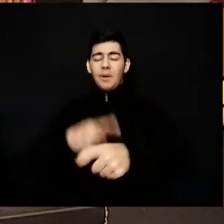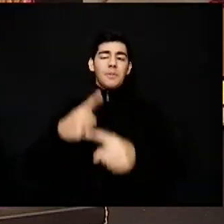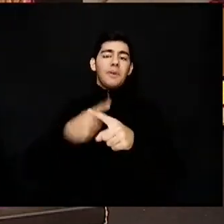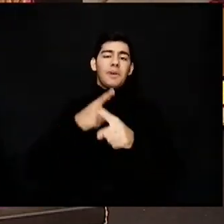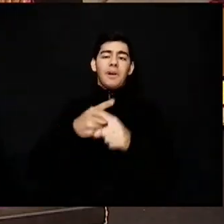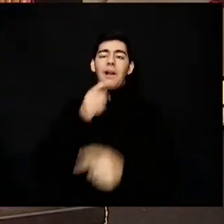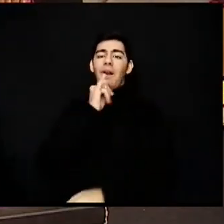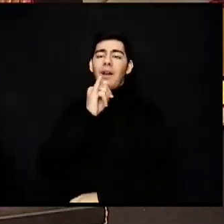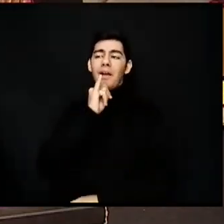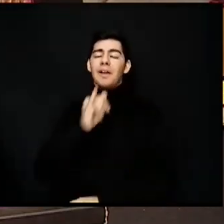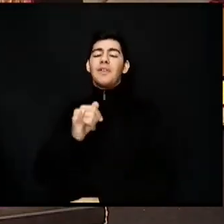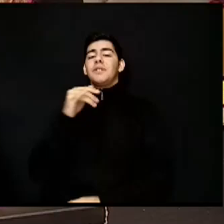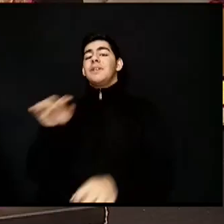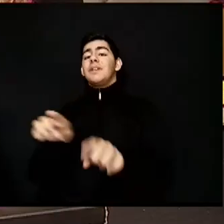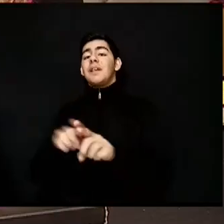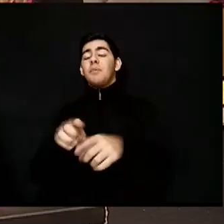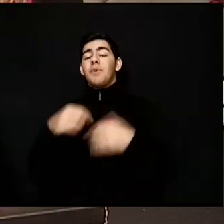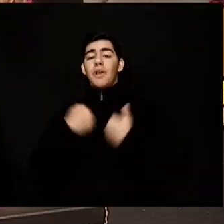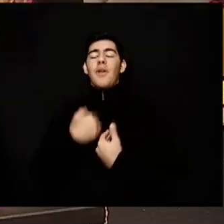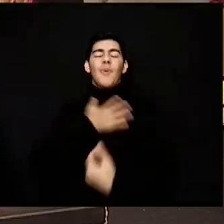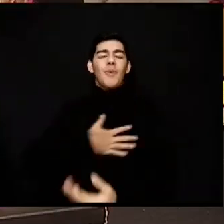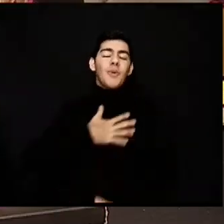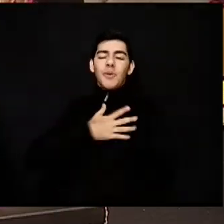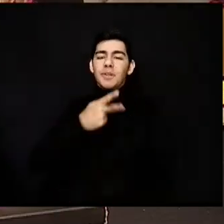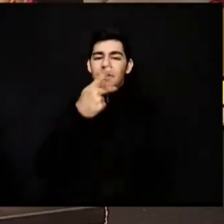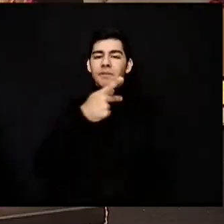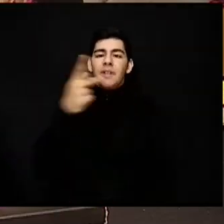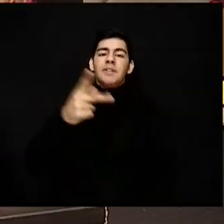gosto de dizer é que eu não quero